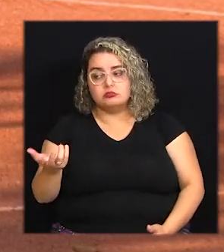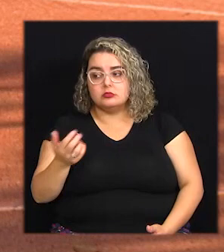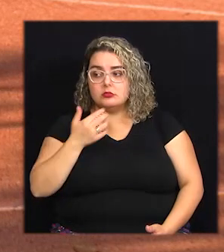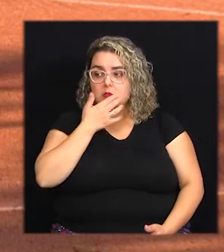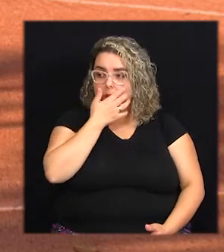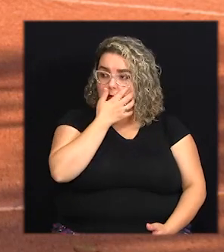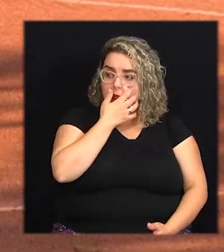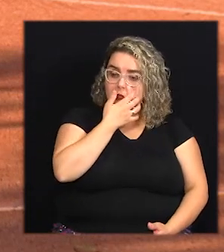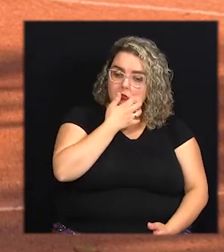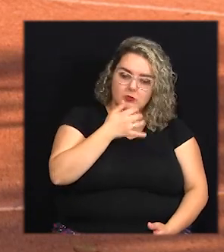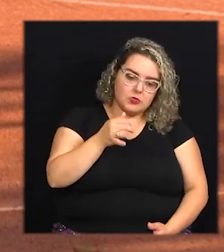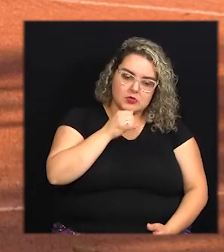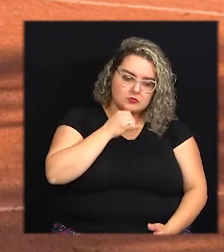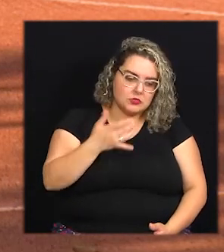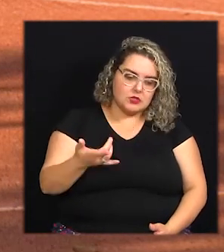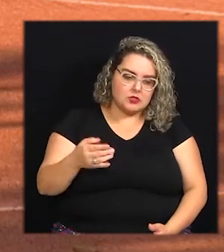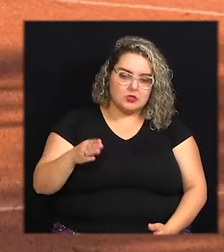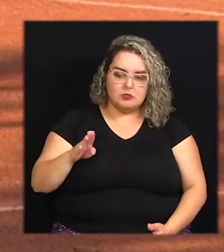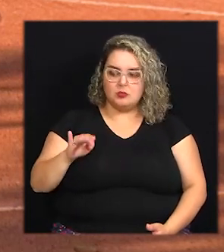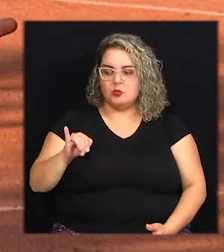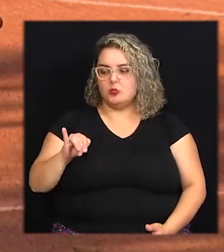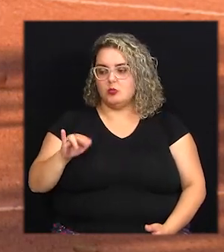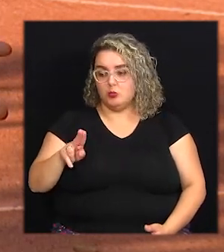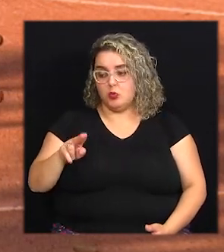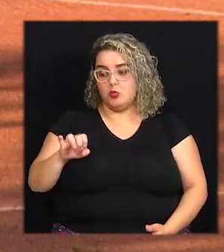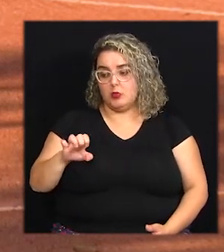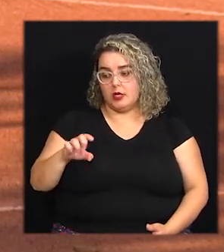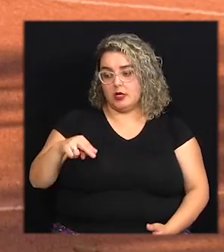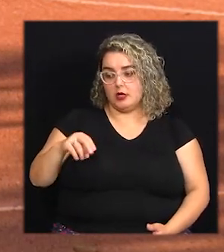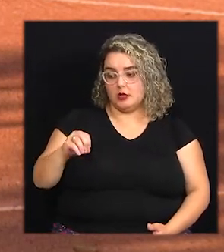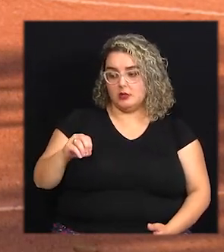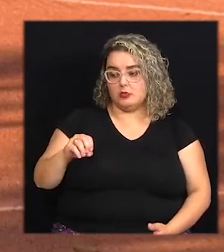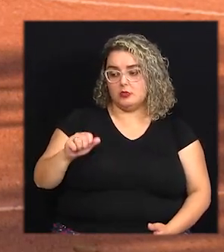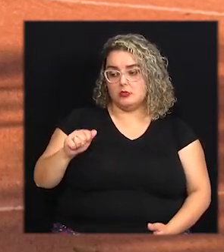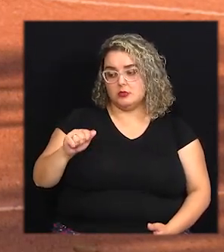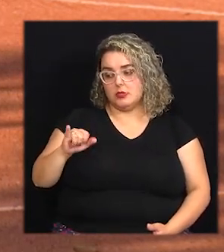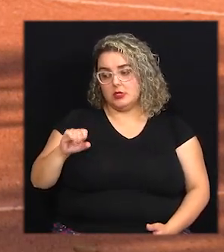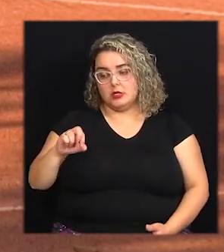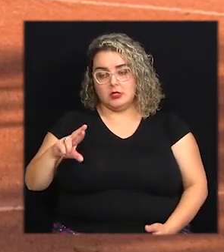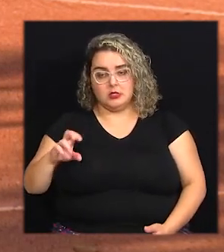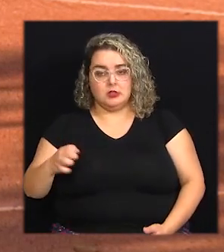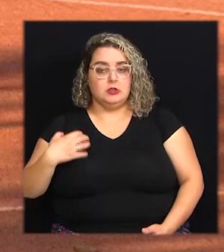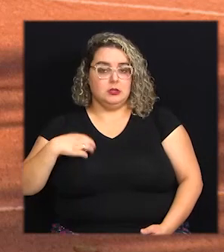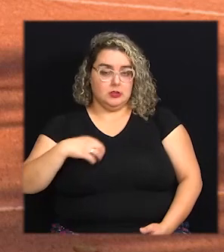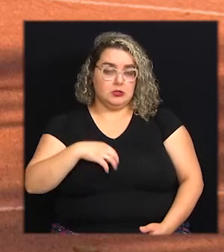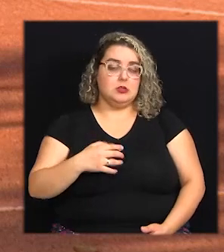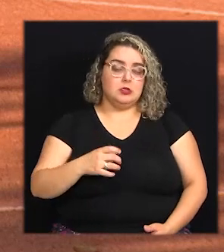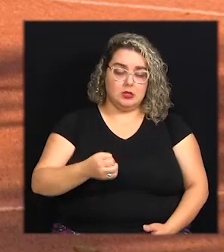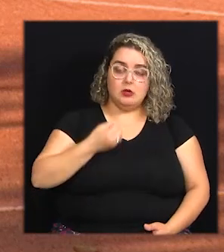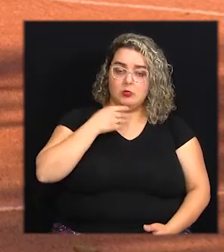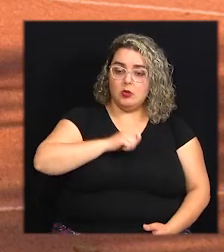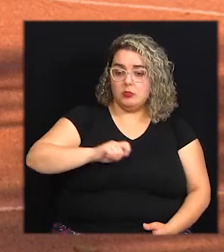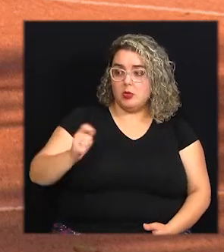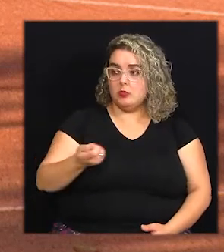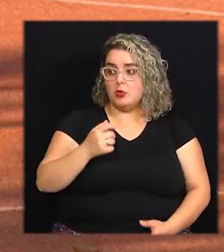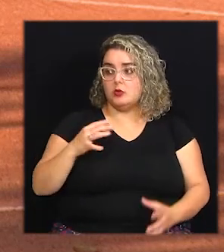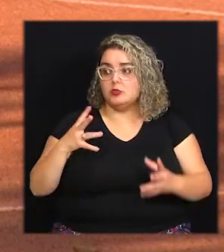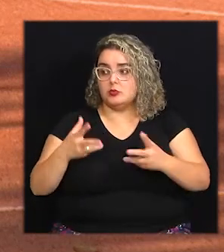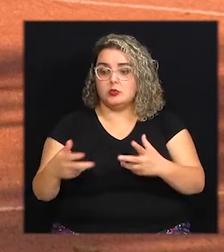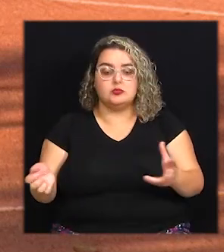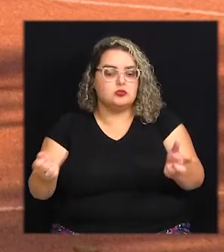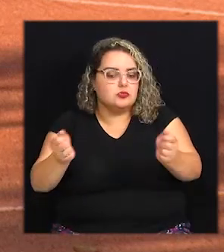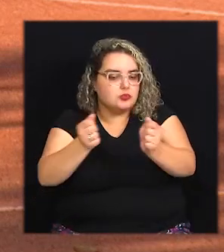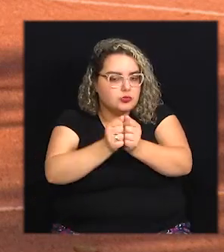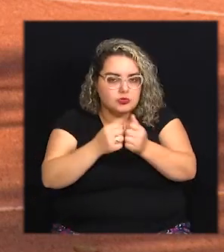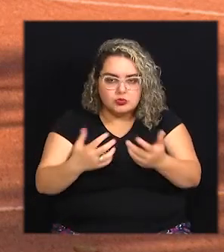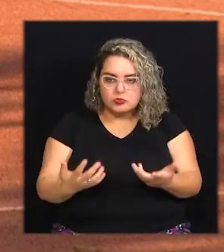cultura. Vamos supor, em Buenos Aires, onde tem muitos tenistas bons na Argentina, é todo